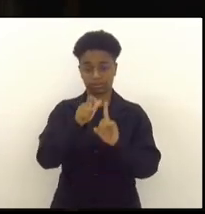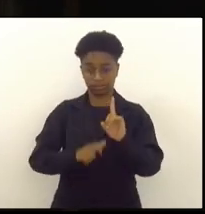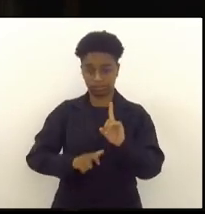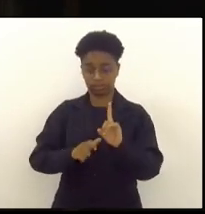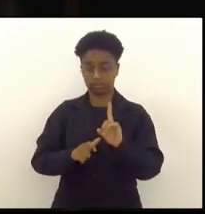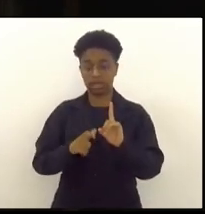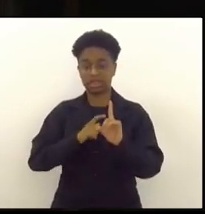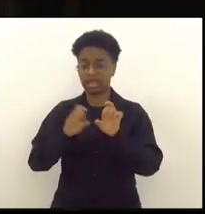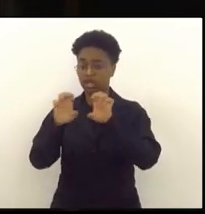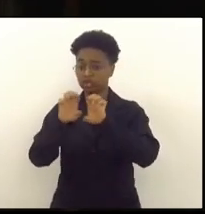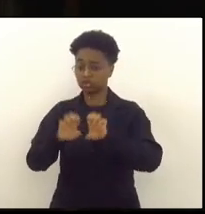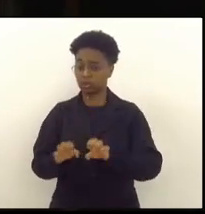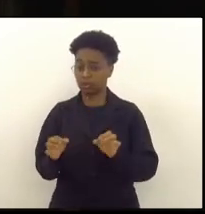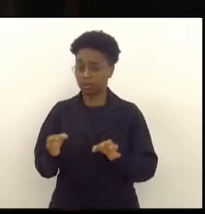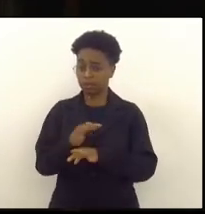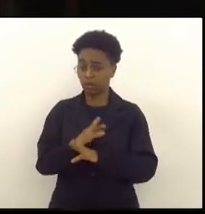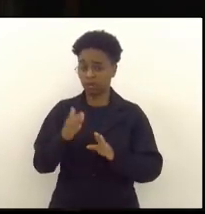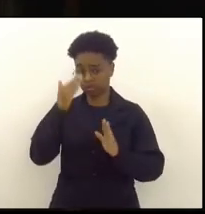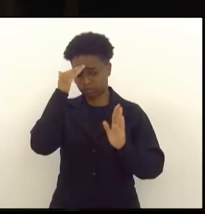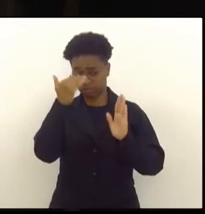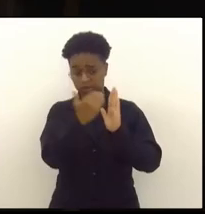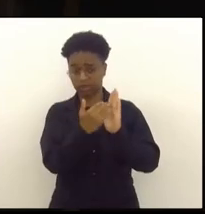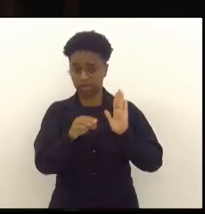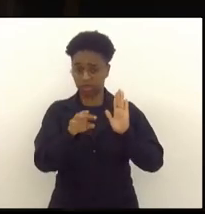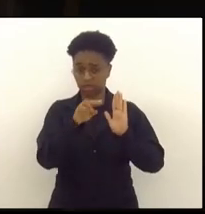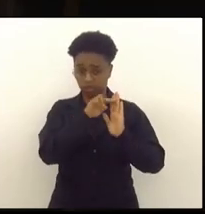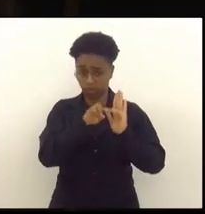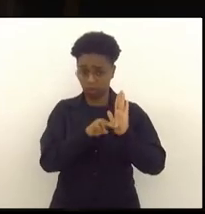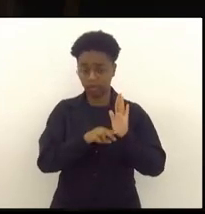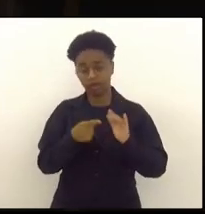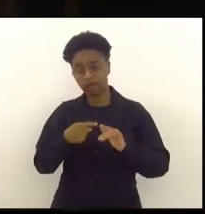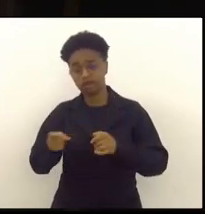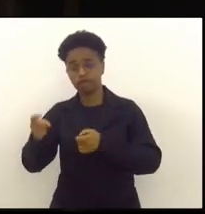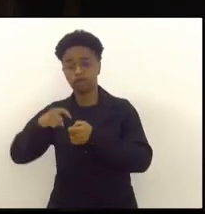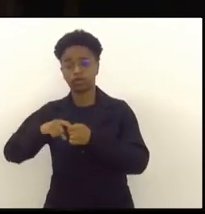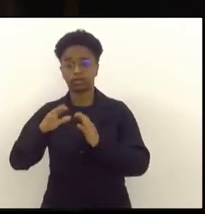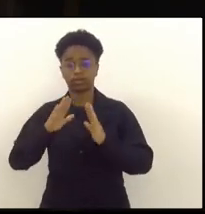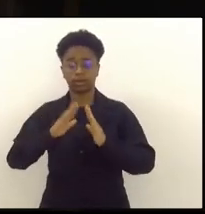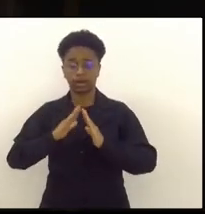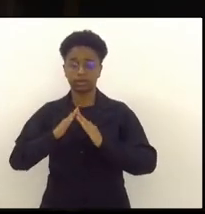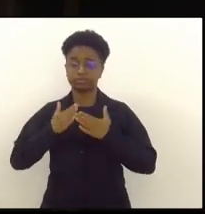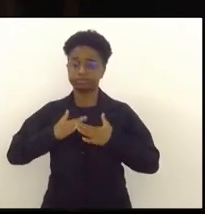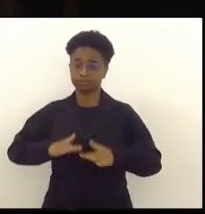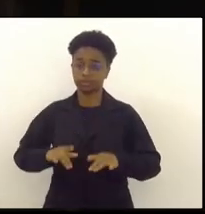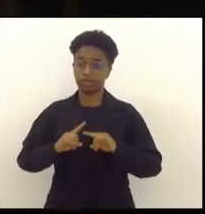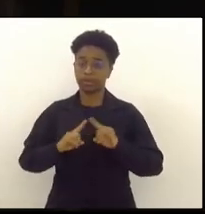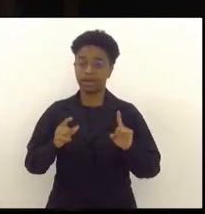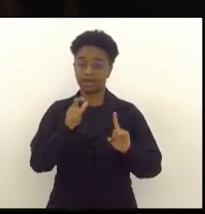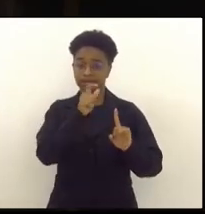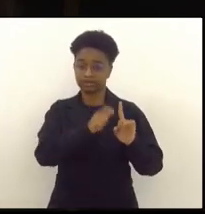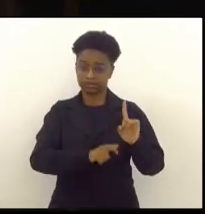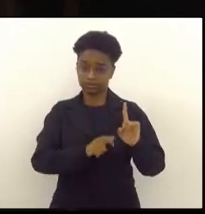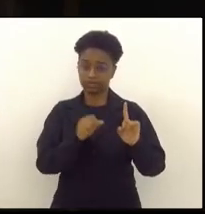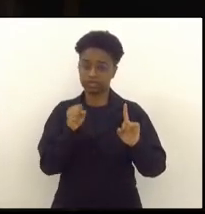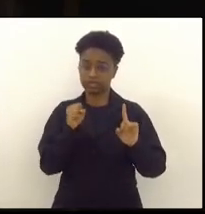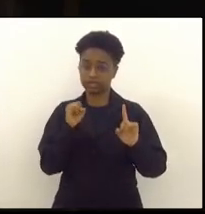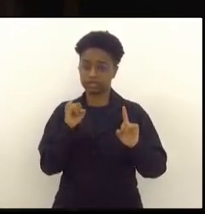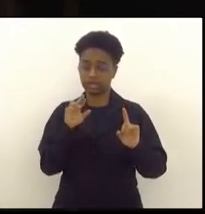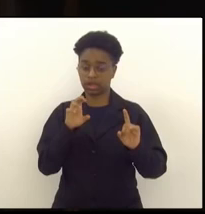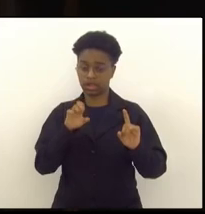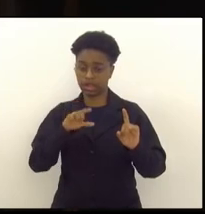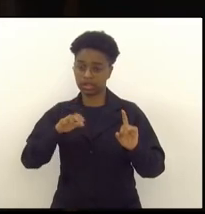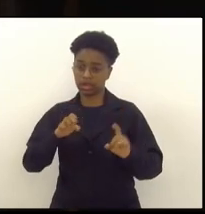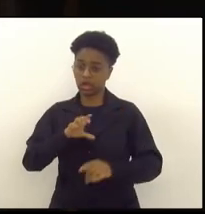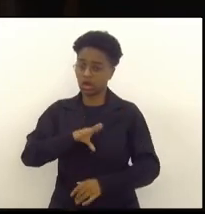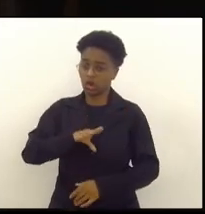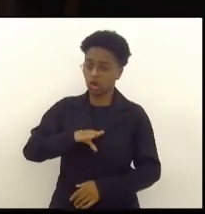com a estrutura que tem cumpre as normas e vai para casa tranquilo. A Sirlene, pela coragem que tem,